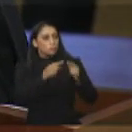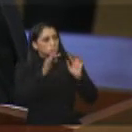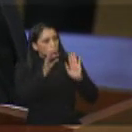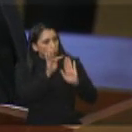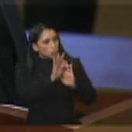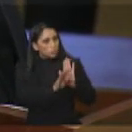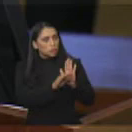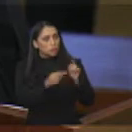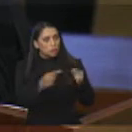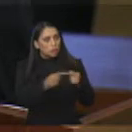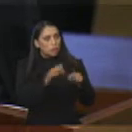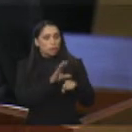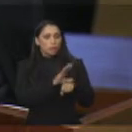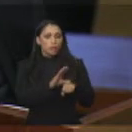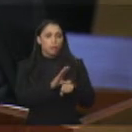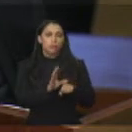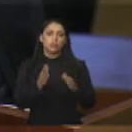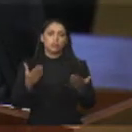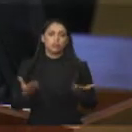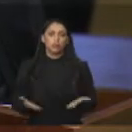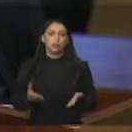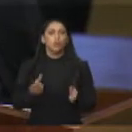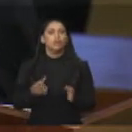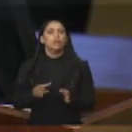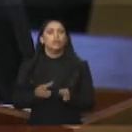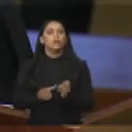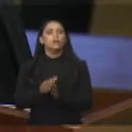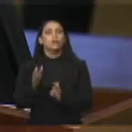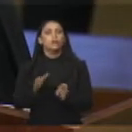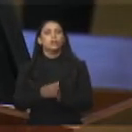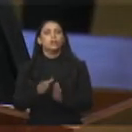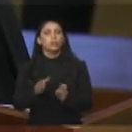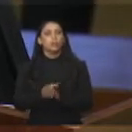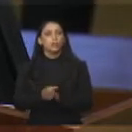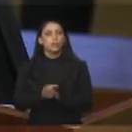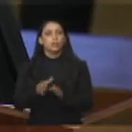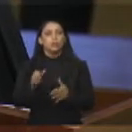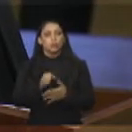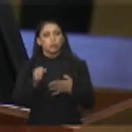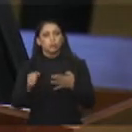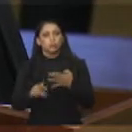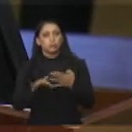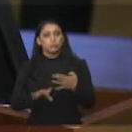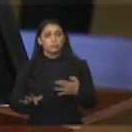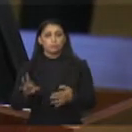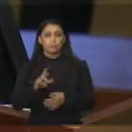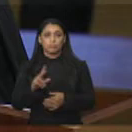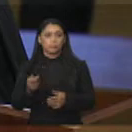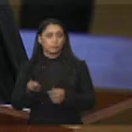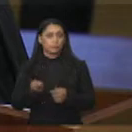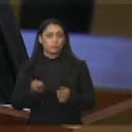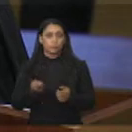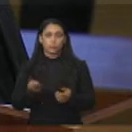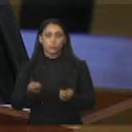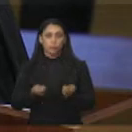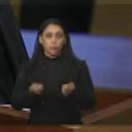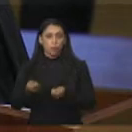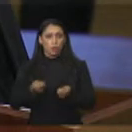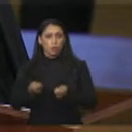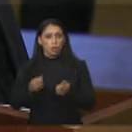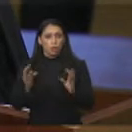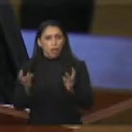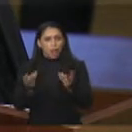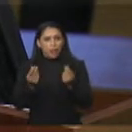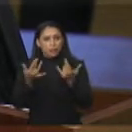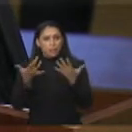São justamente essas premissas que orientaram a jurisprudência do Supremo acerca do não cabimento do controle abstrato, quando